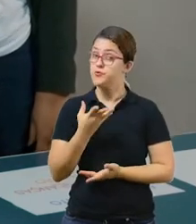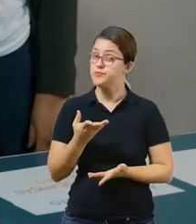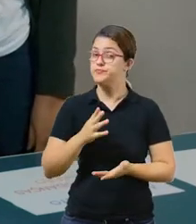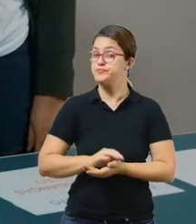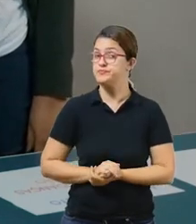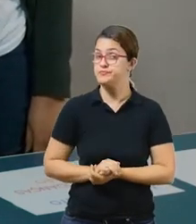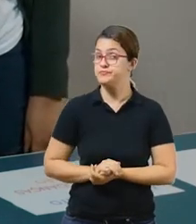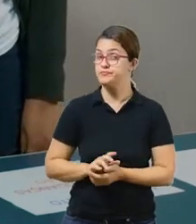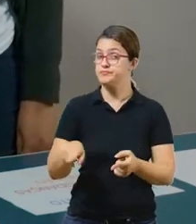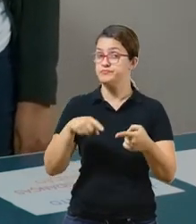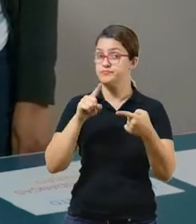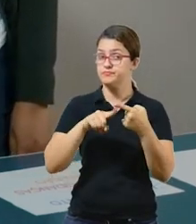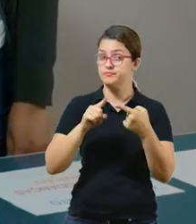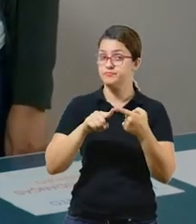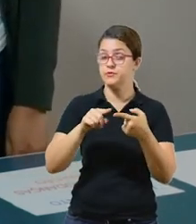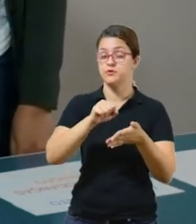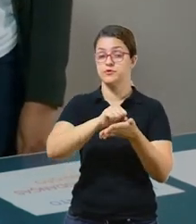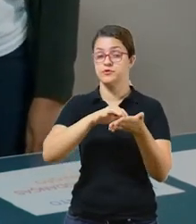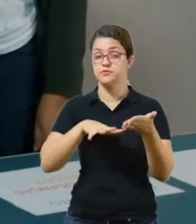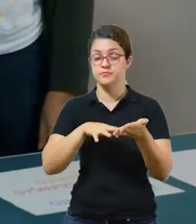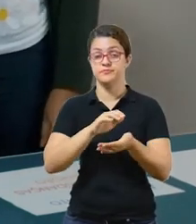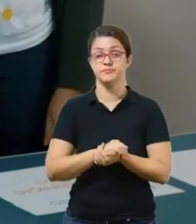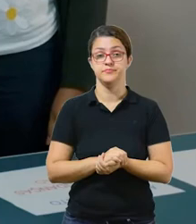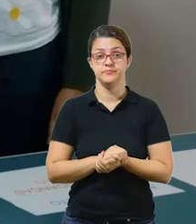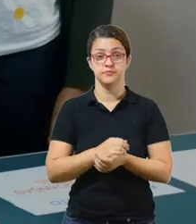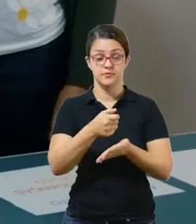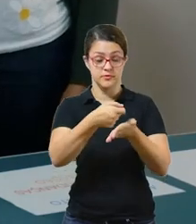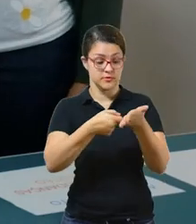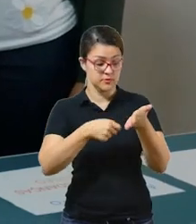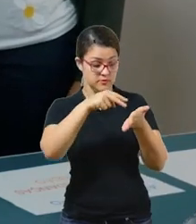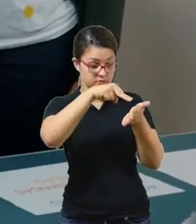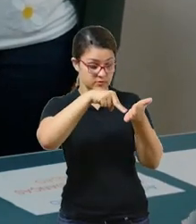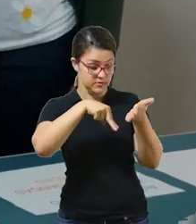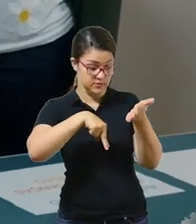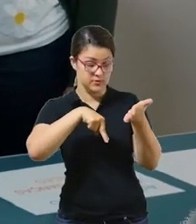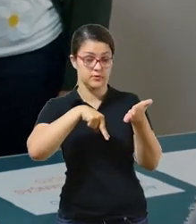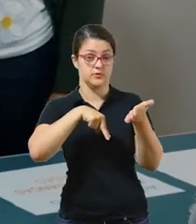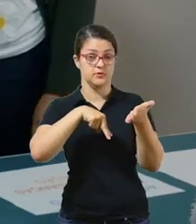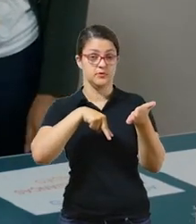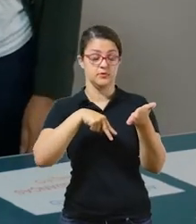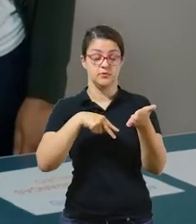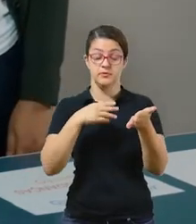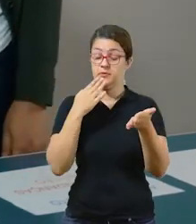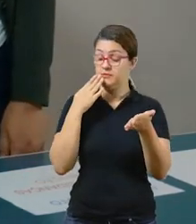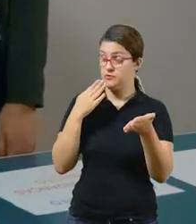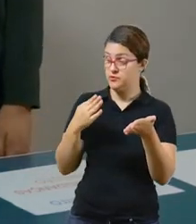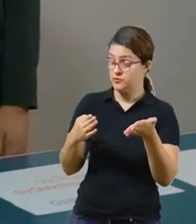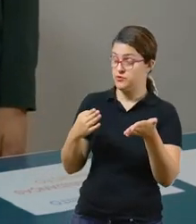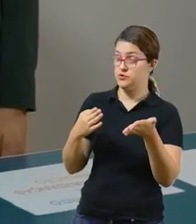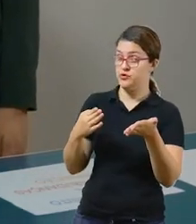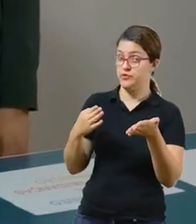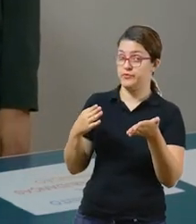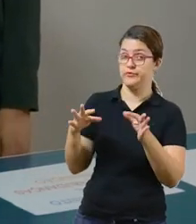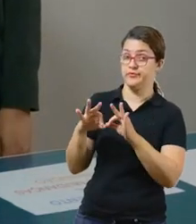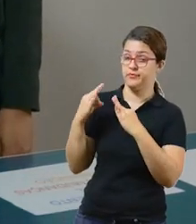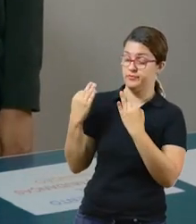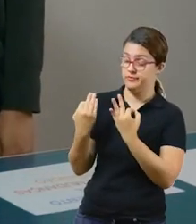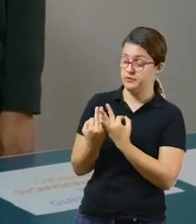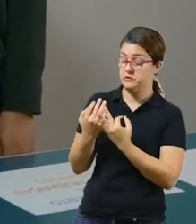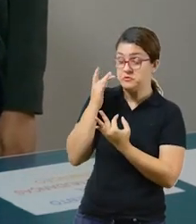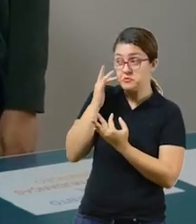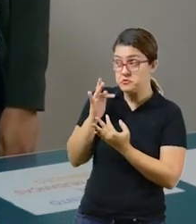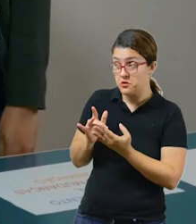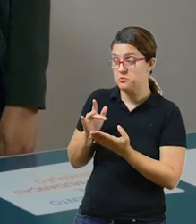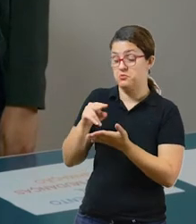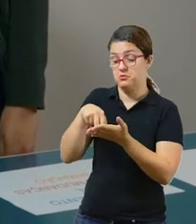a nossa primeira atividade. Eu vou ler esse texto com você, mas você vai pedir para um adulto, se você ainda não sabe